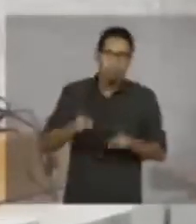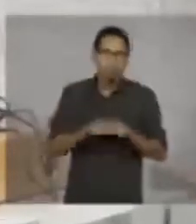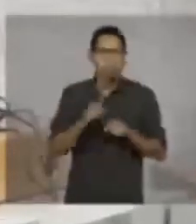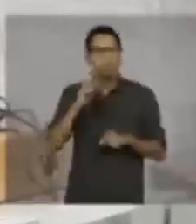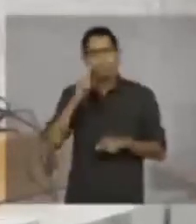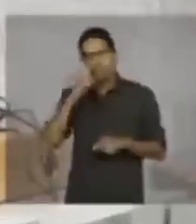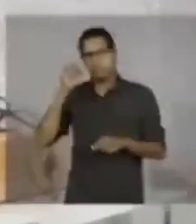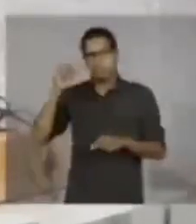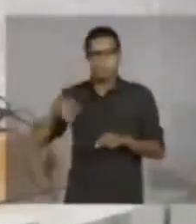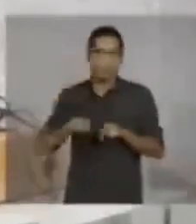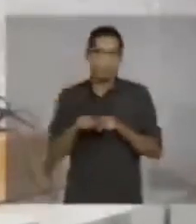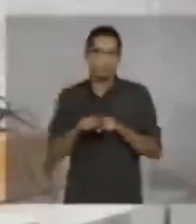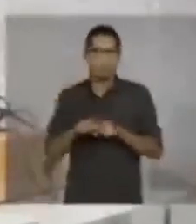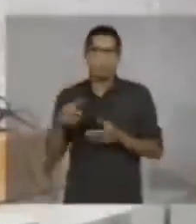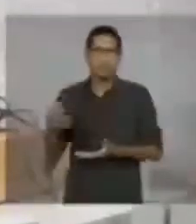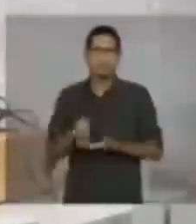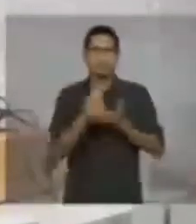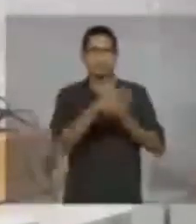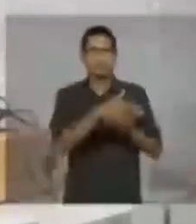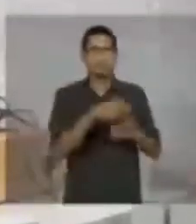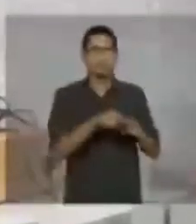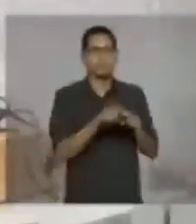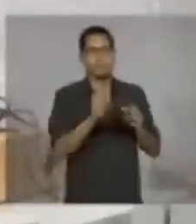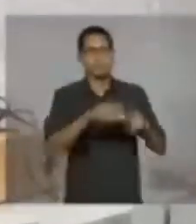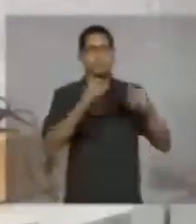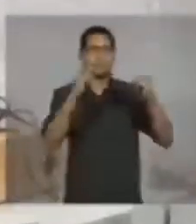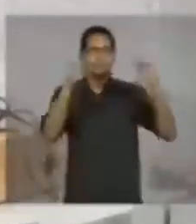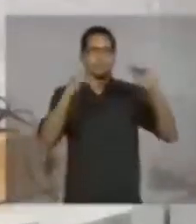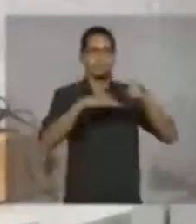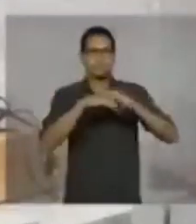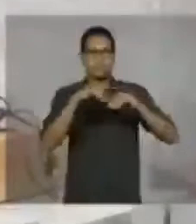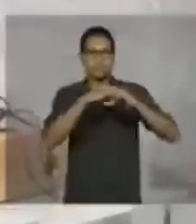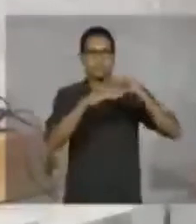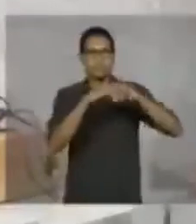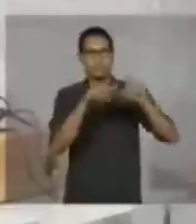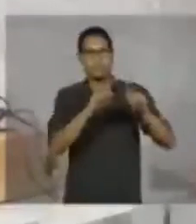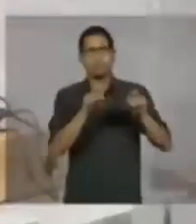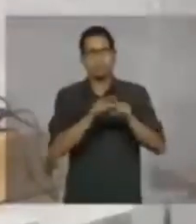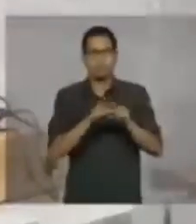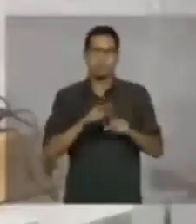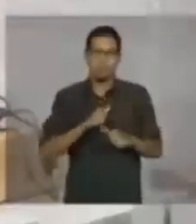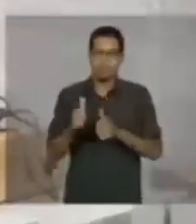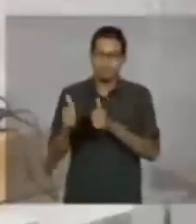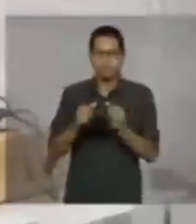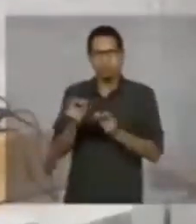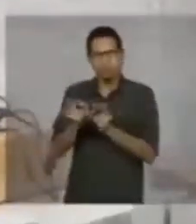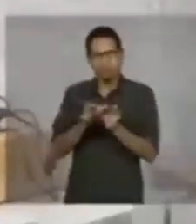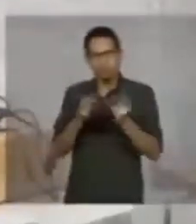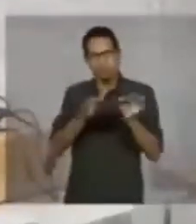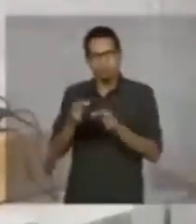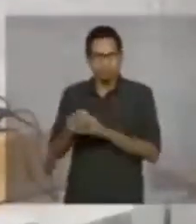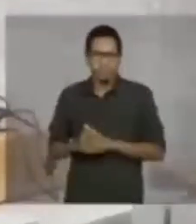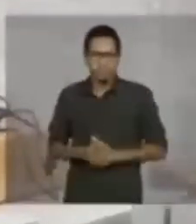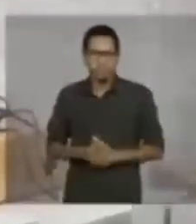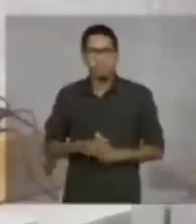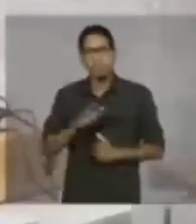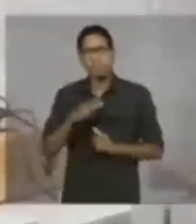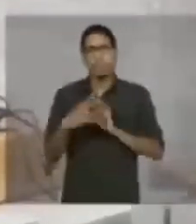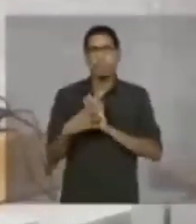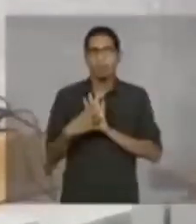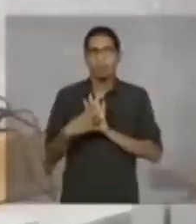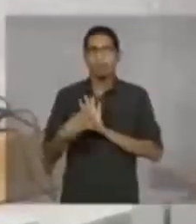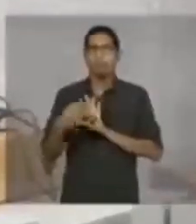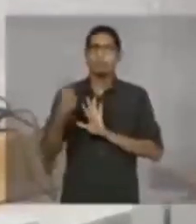lixo não vai para lixão a céu aberto, não vai para aterro controlado, vai para aterro sanitário, ok. Mas é um modelo